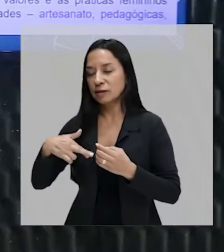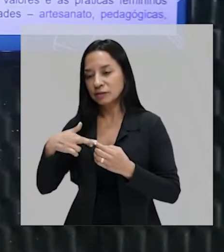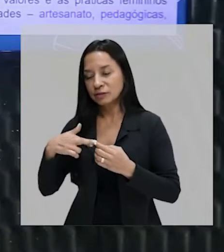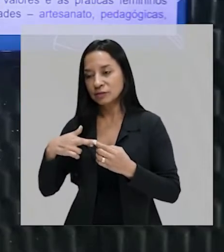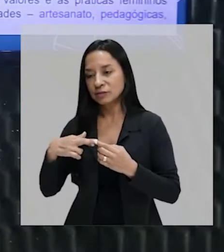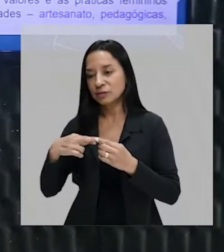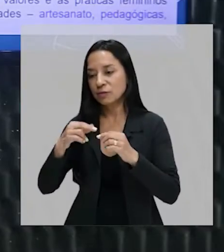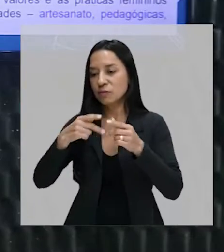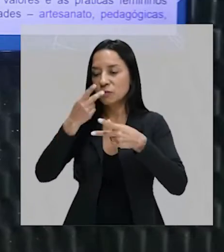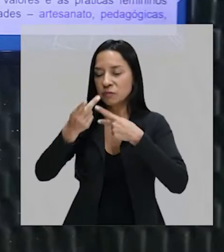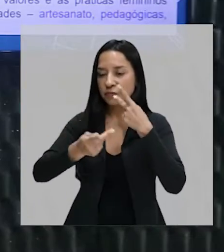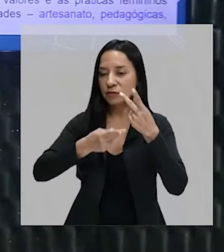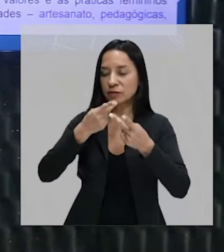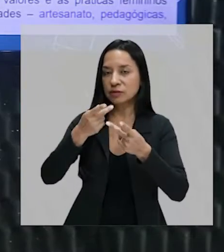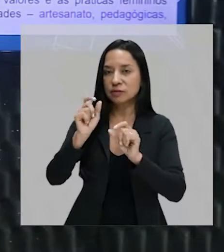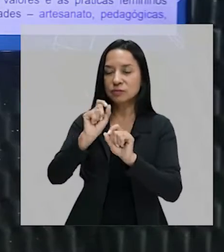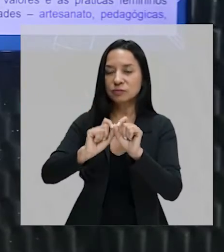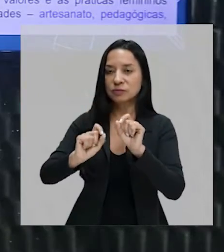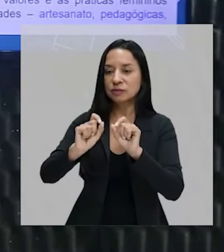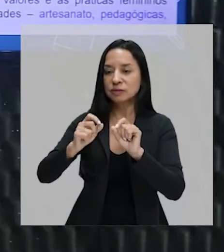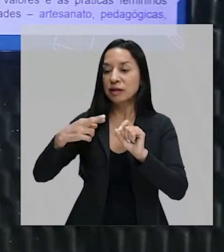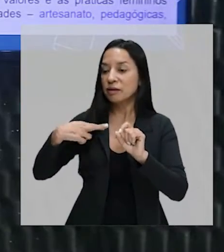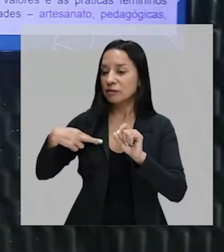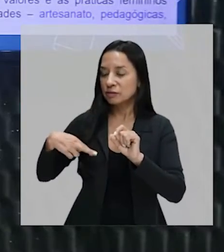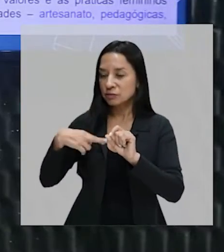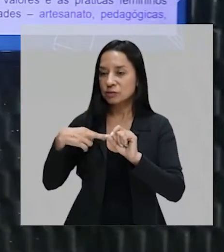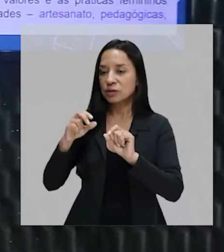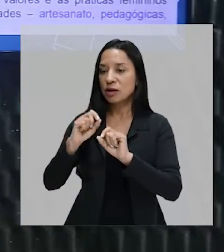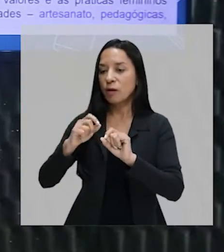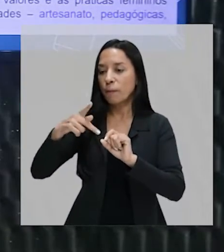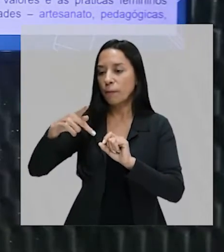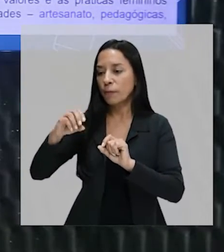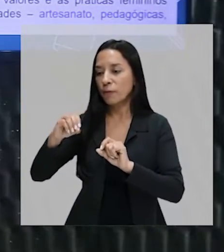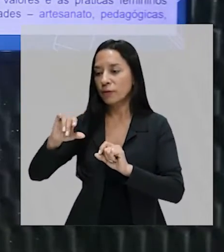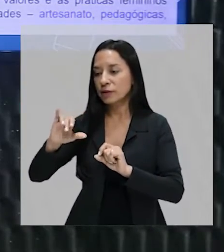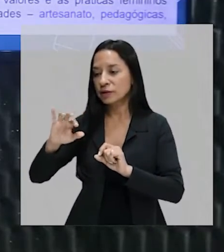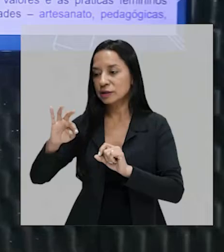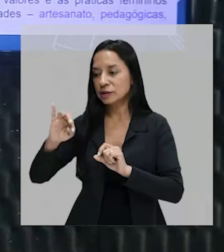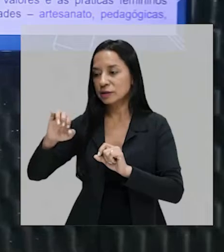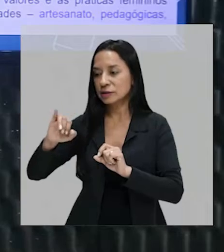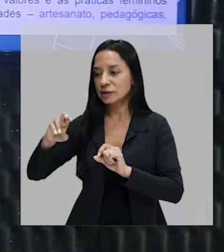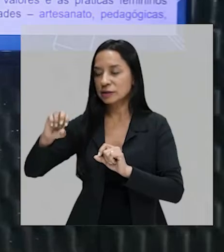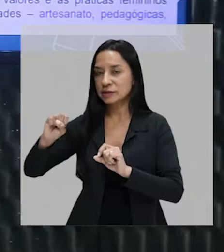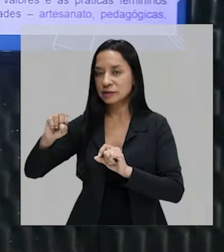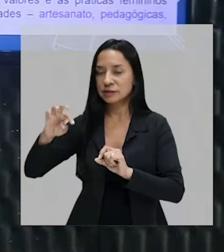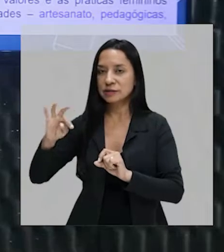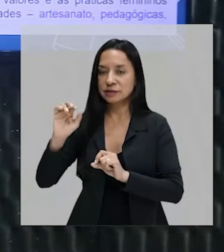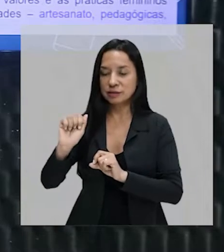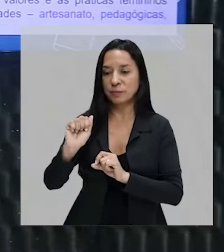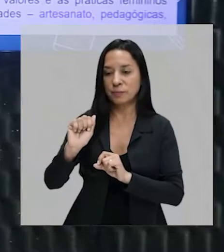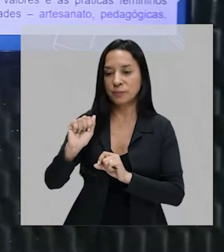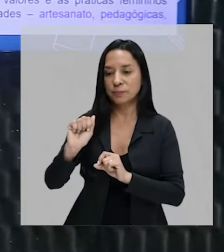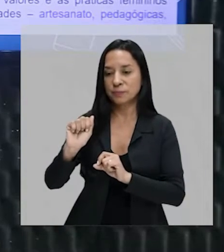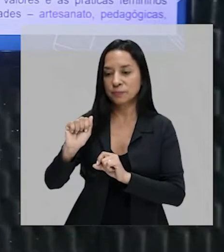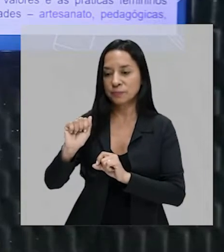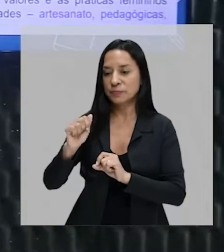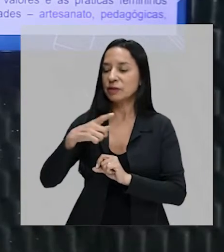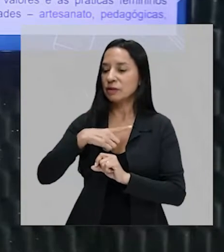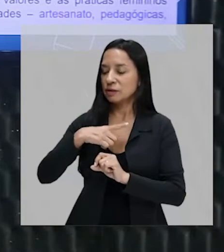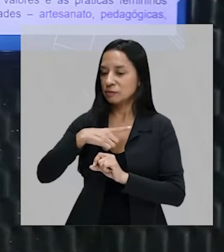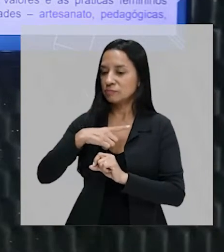genericamente falando a religião deles era politeísta animista o